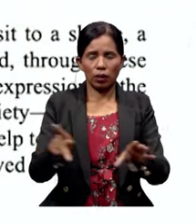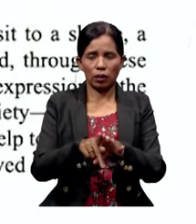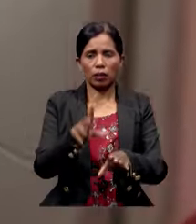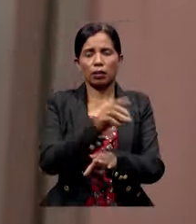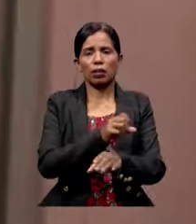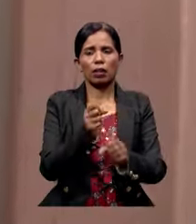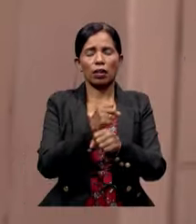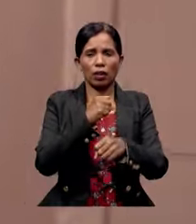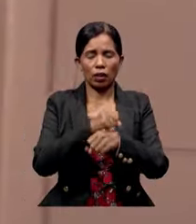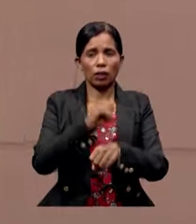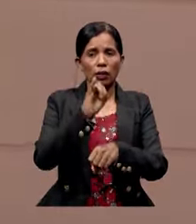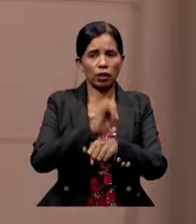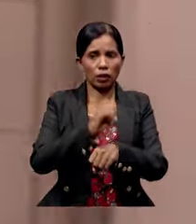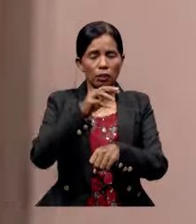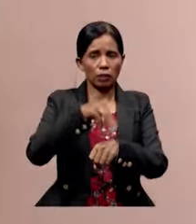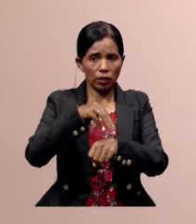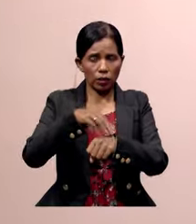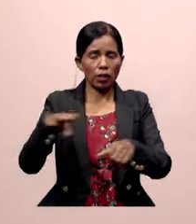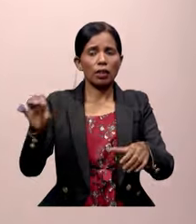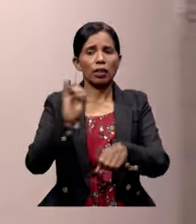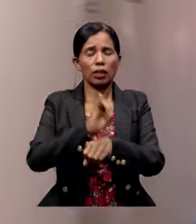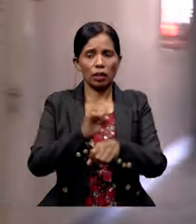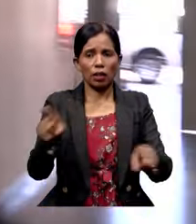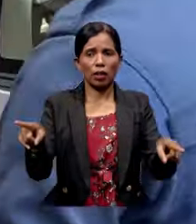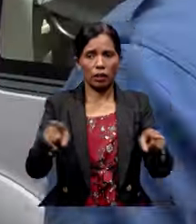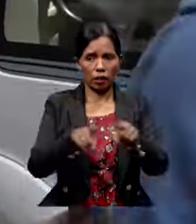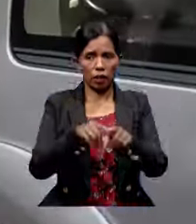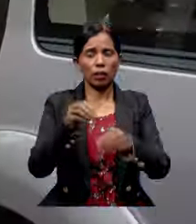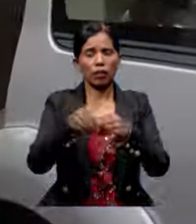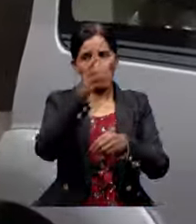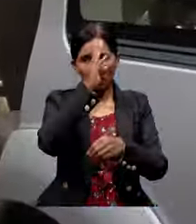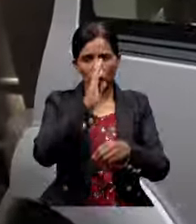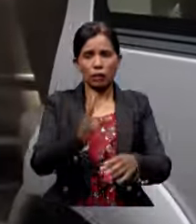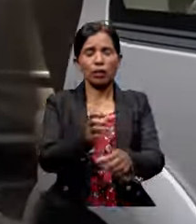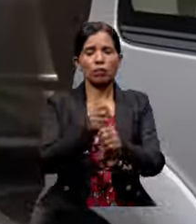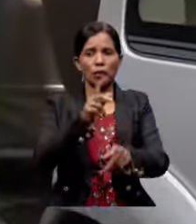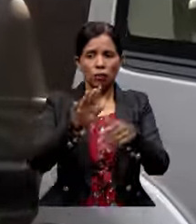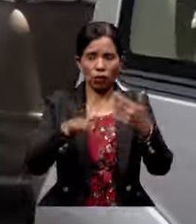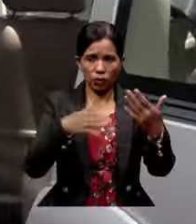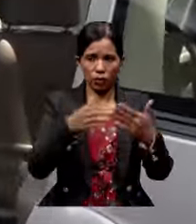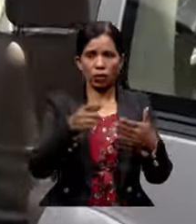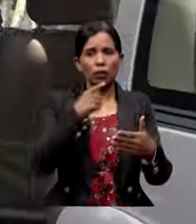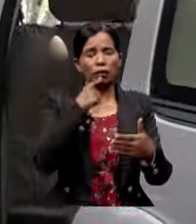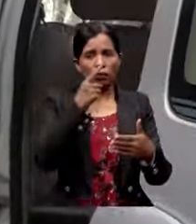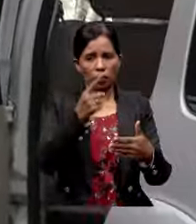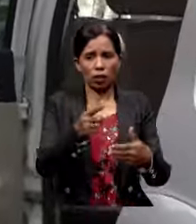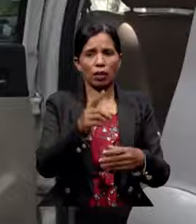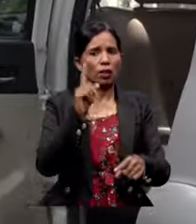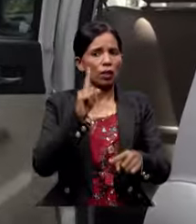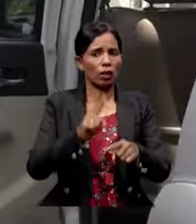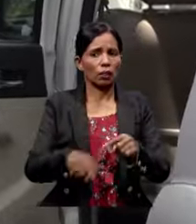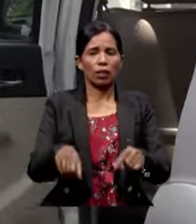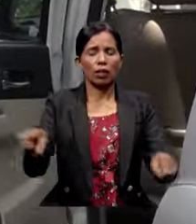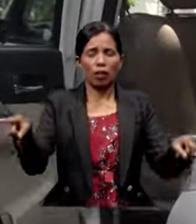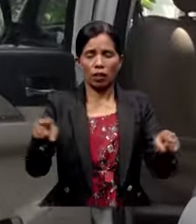ka liturgia regular igreja nian, mai be sai sinal katak maro maximo e mahoto, o di hateten tan katak, la bele